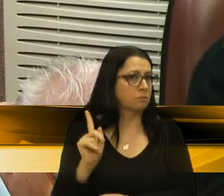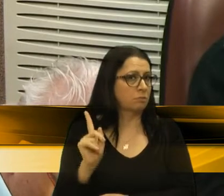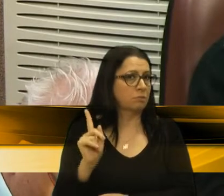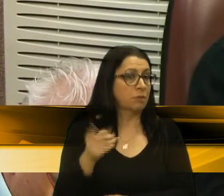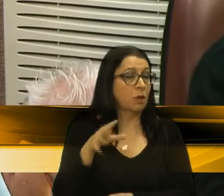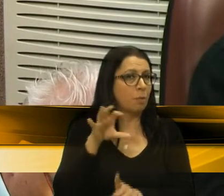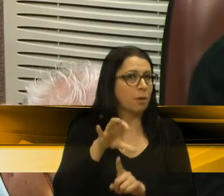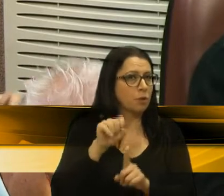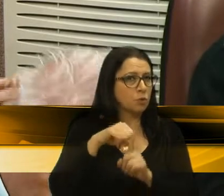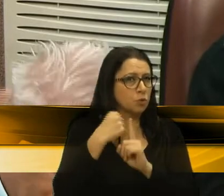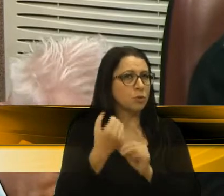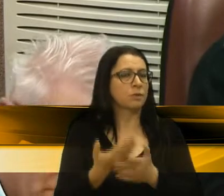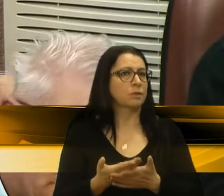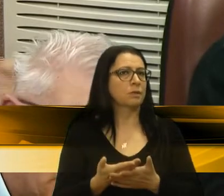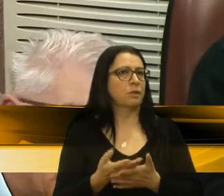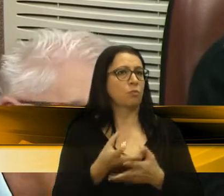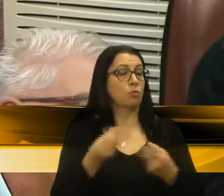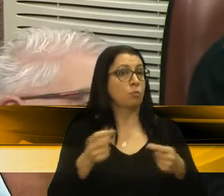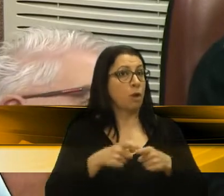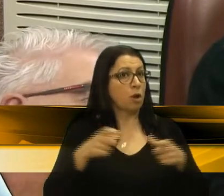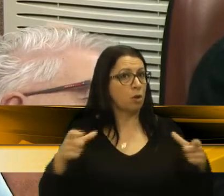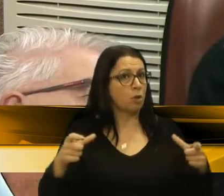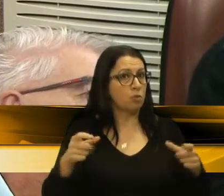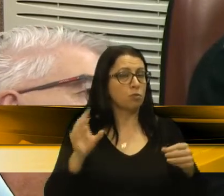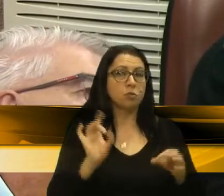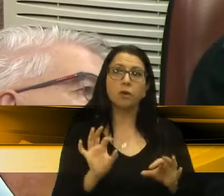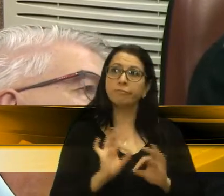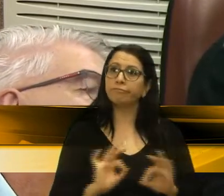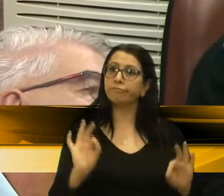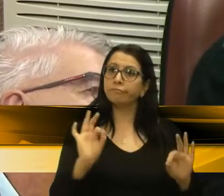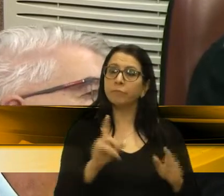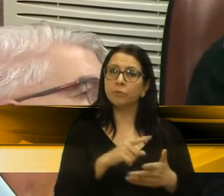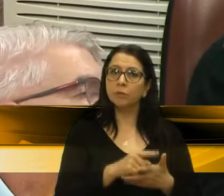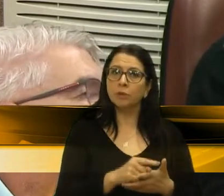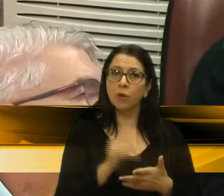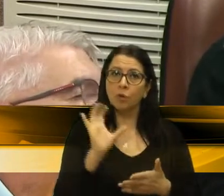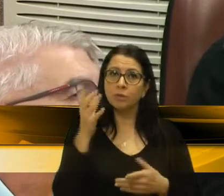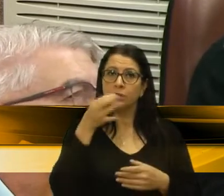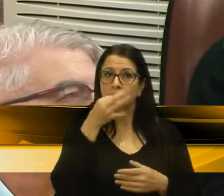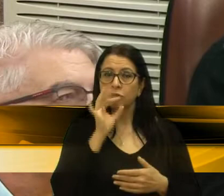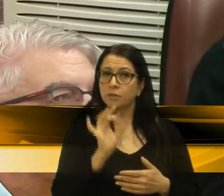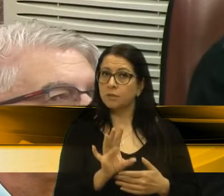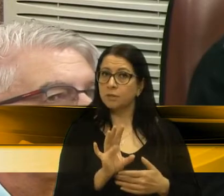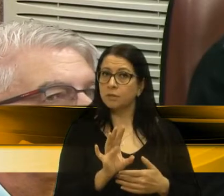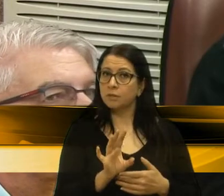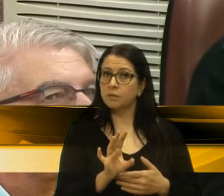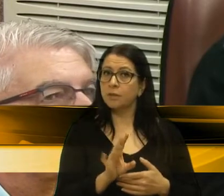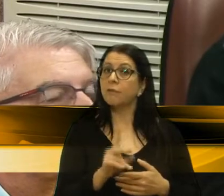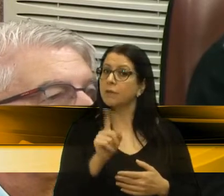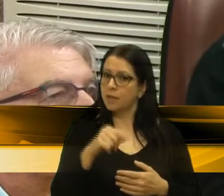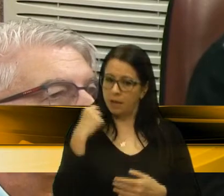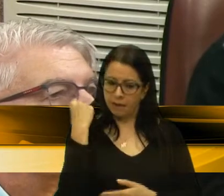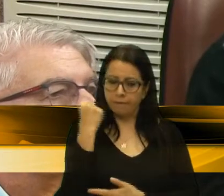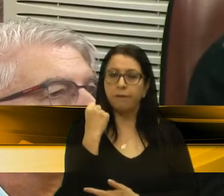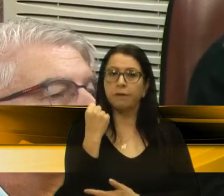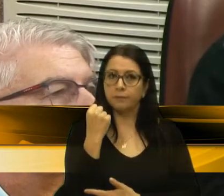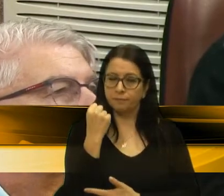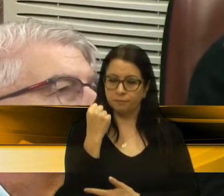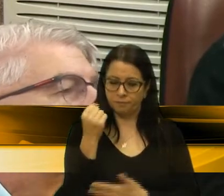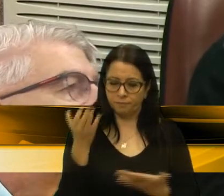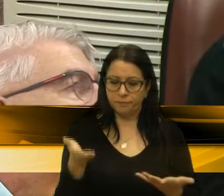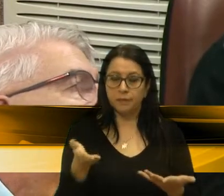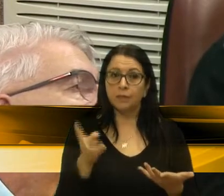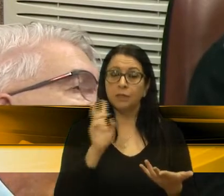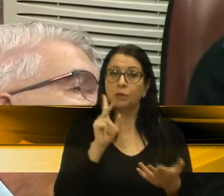impacto social muito maior do que simplesmente uma situação acontecendo em Caxias do Sul, que já vai ser extremamente grave. Agora, o